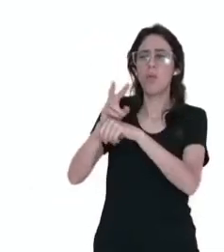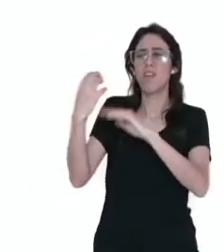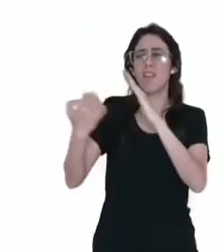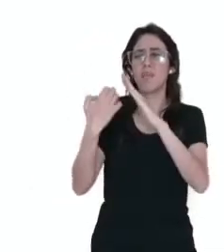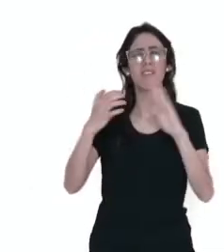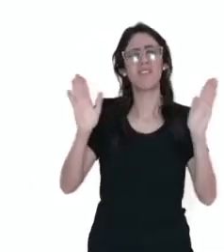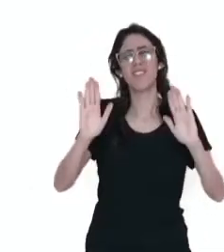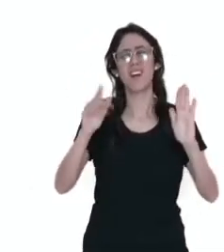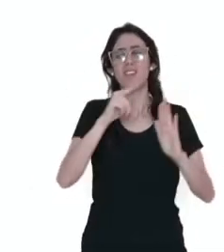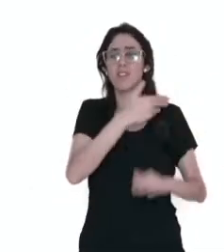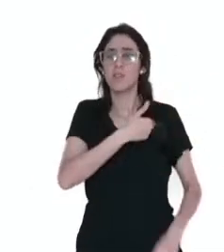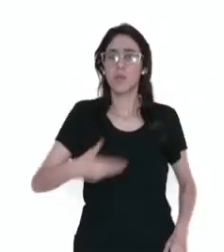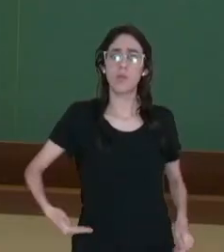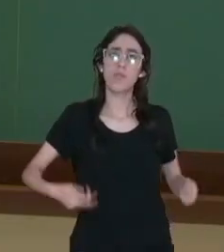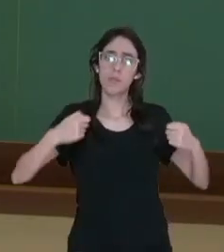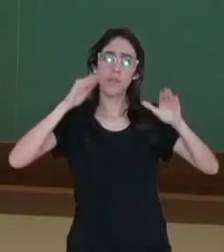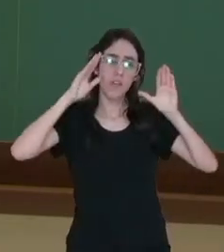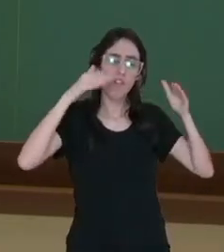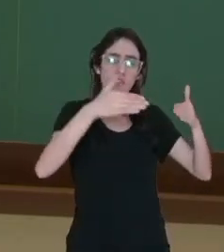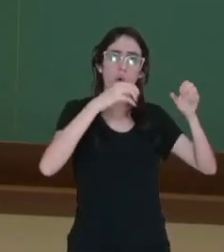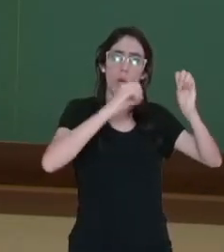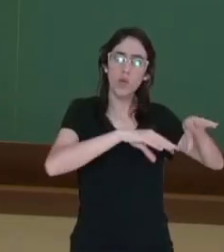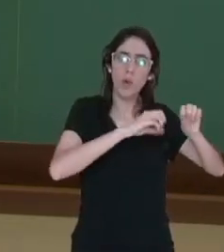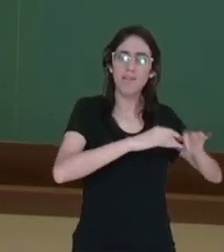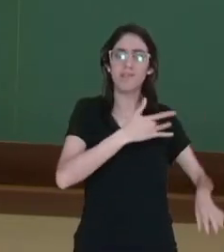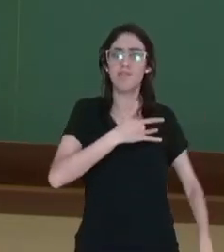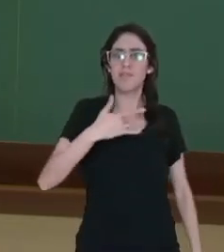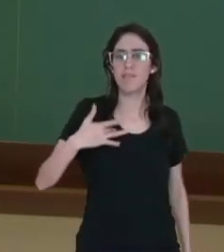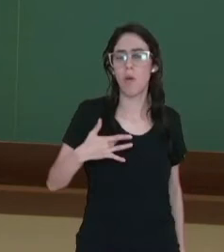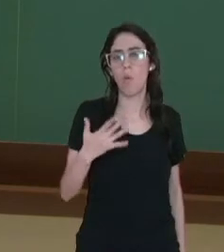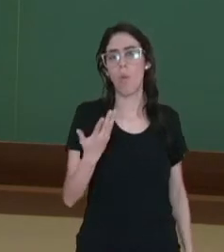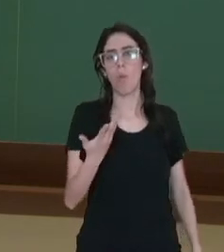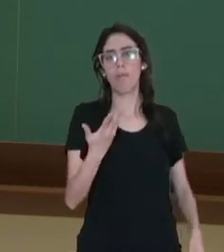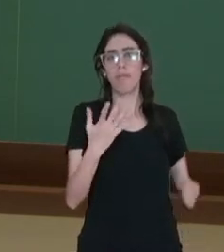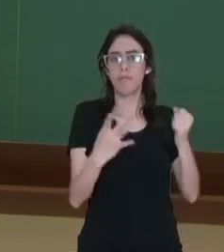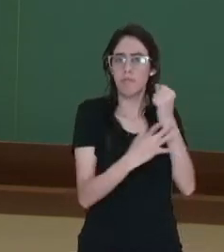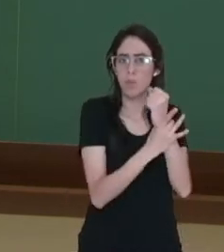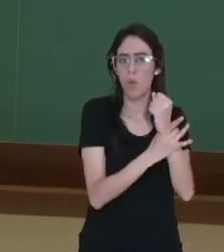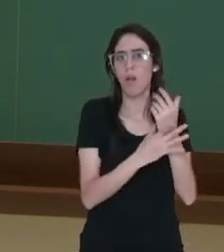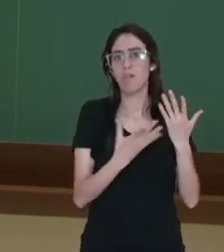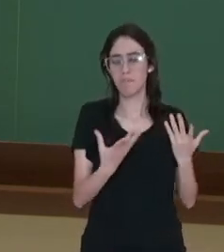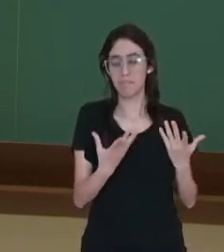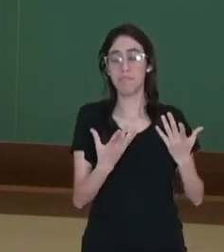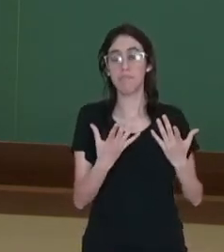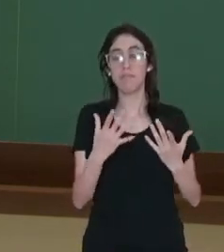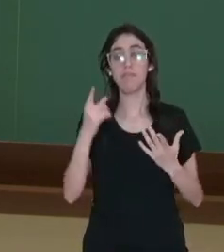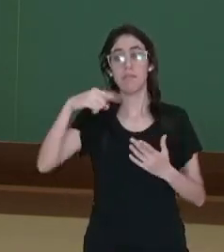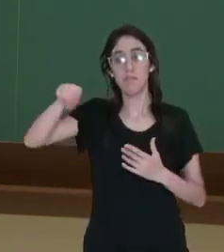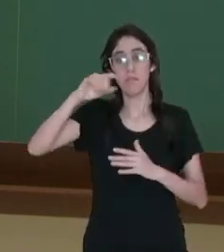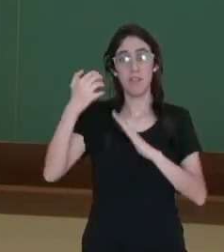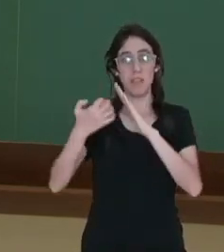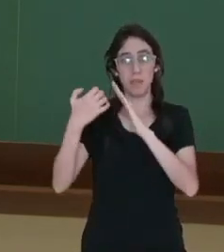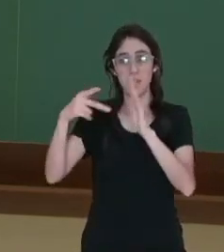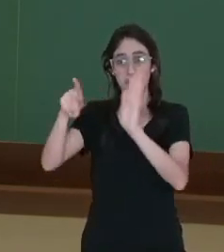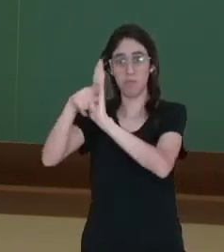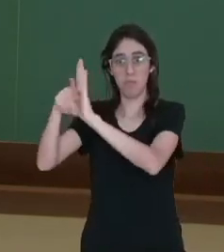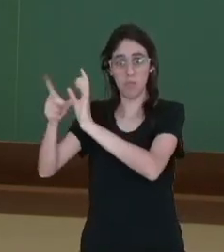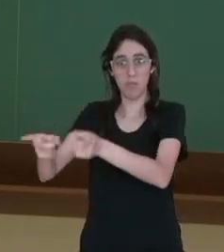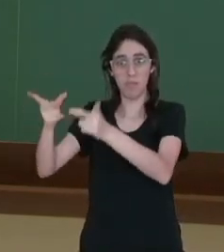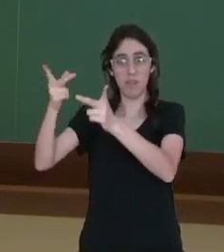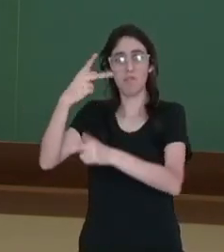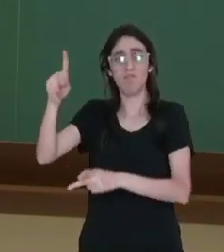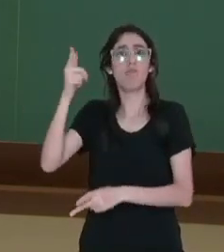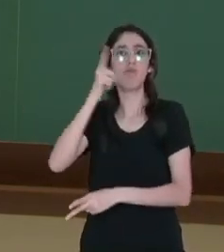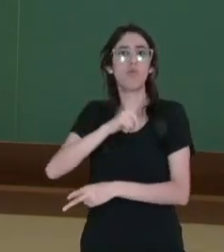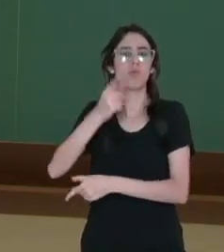áreas de educação, de segurança, de saúde. As empresas privadas seriam mais eficientes e poderiam oferecer